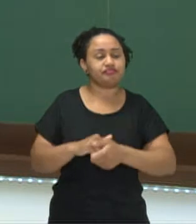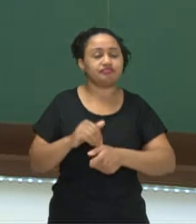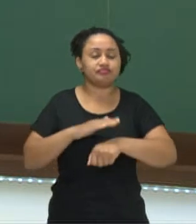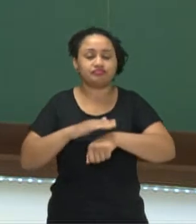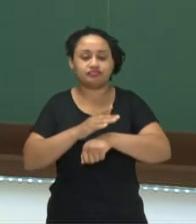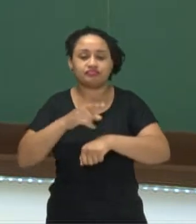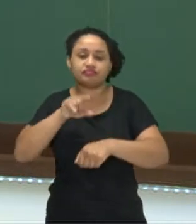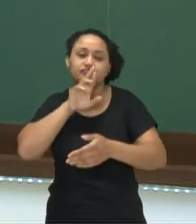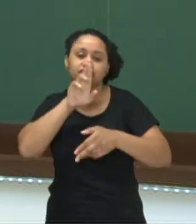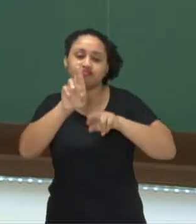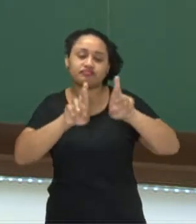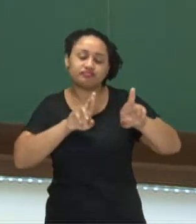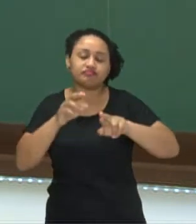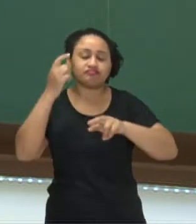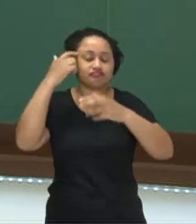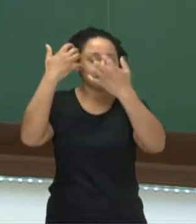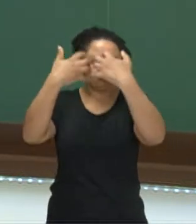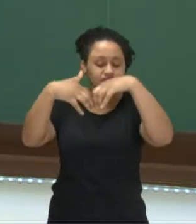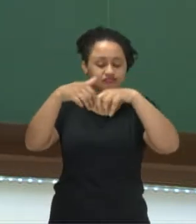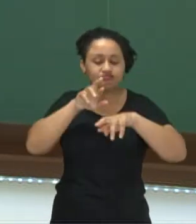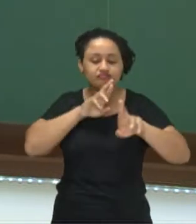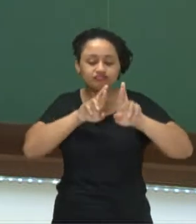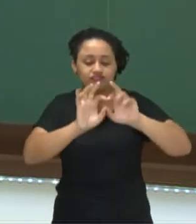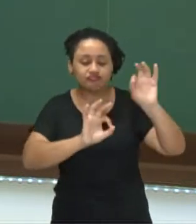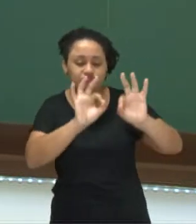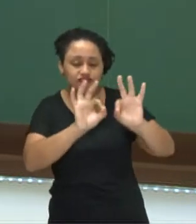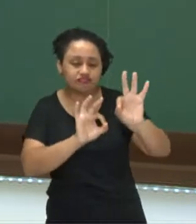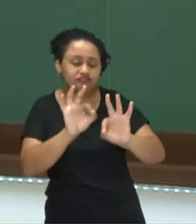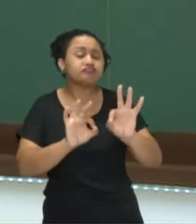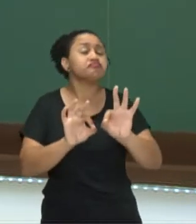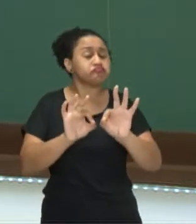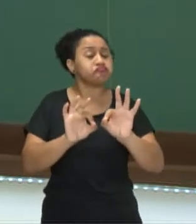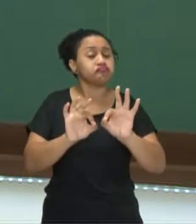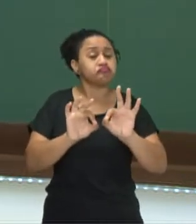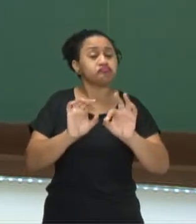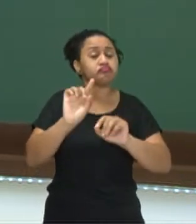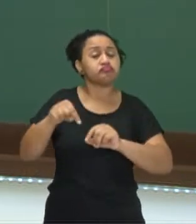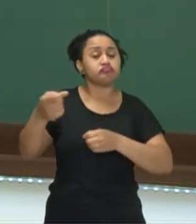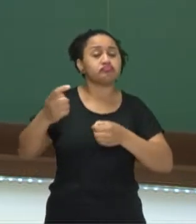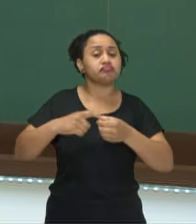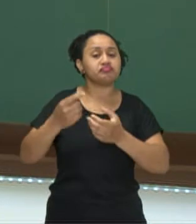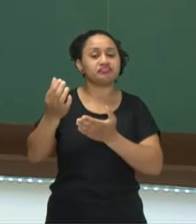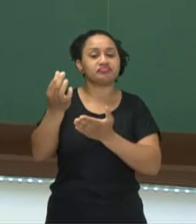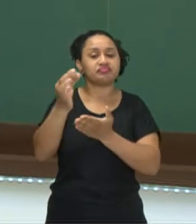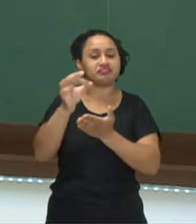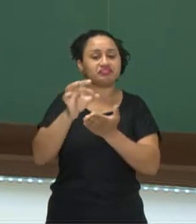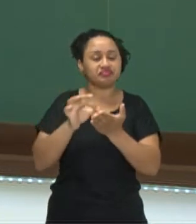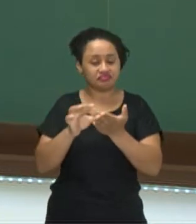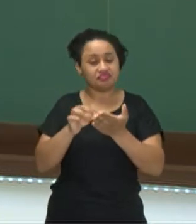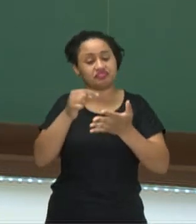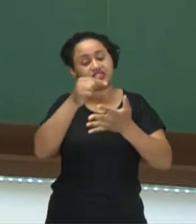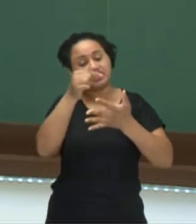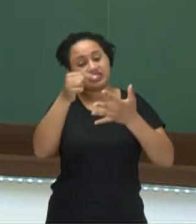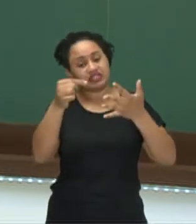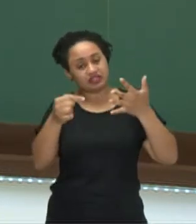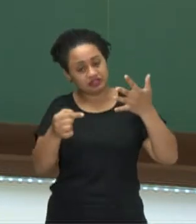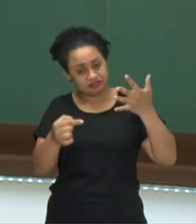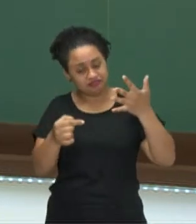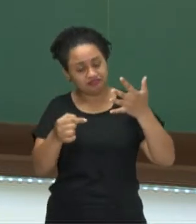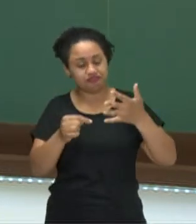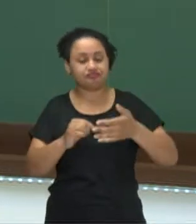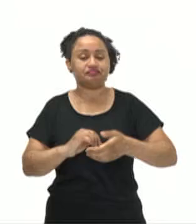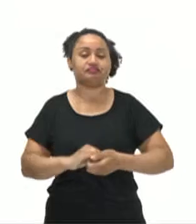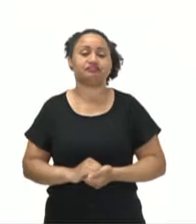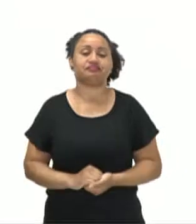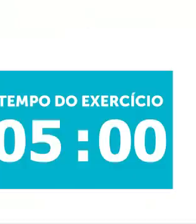um tempinho para vocês pensarem e organizarem o raciocínio de vocês e já voltamos a conferir esse raciocínio que vocês